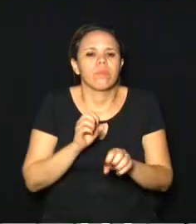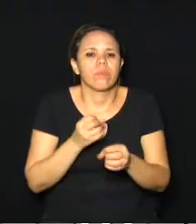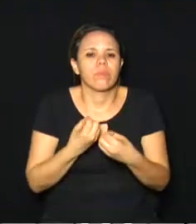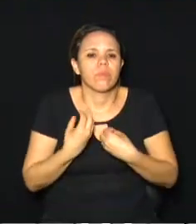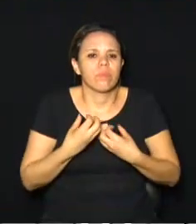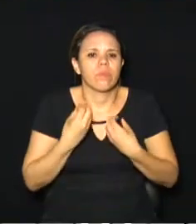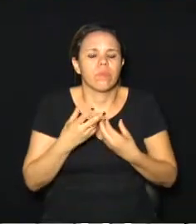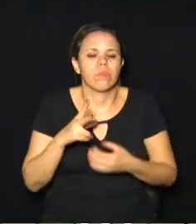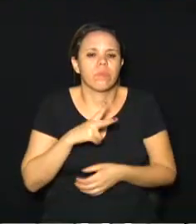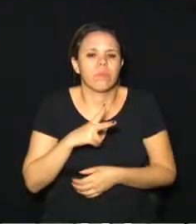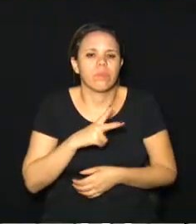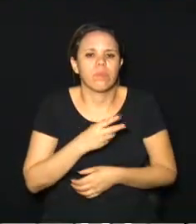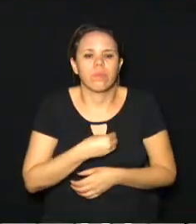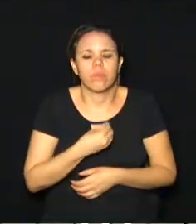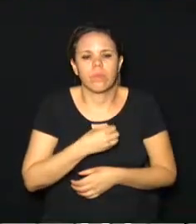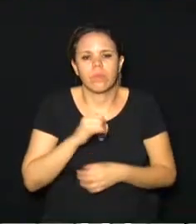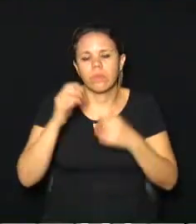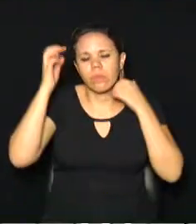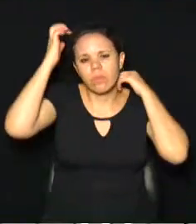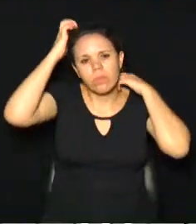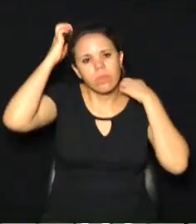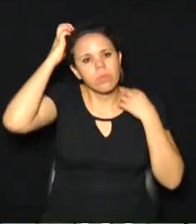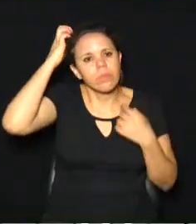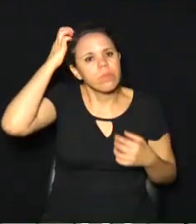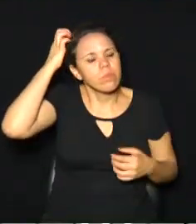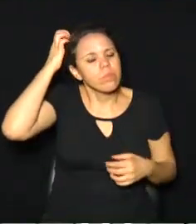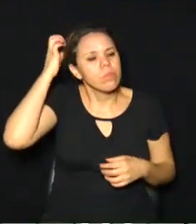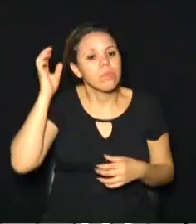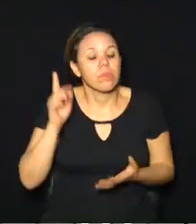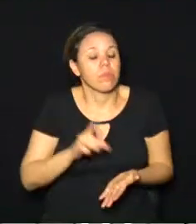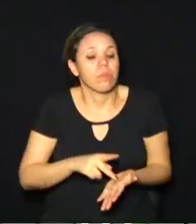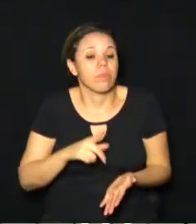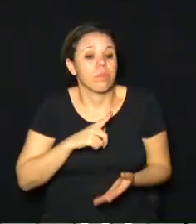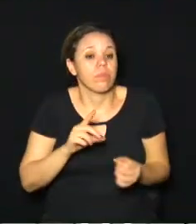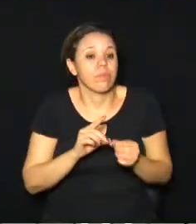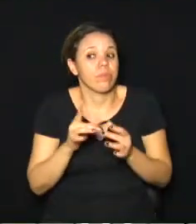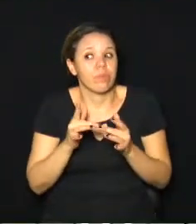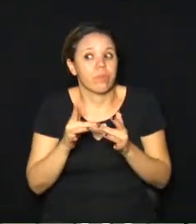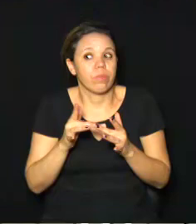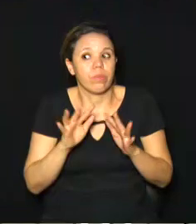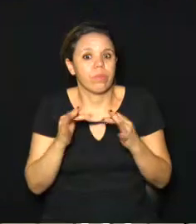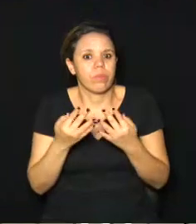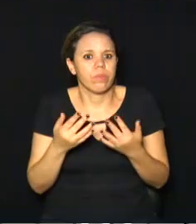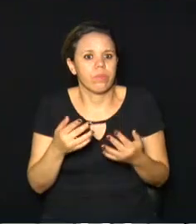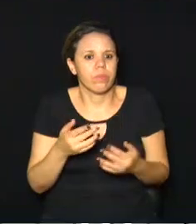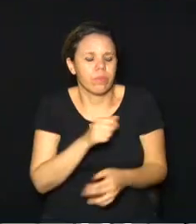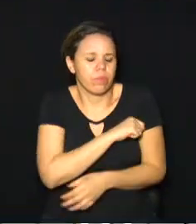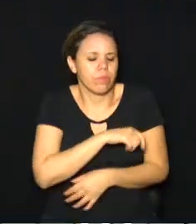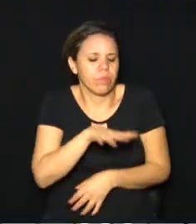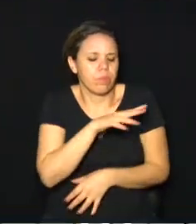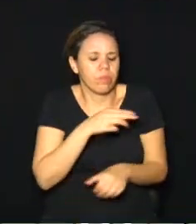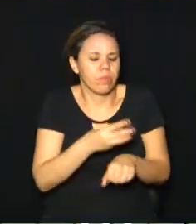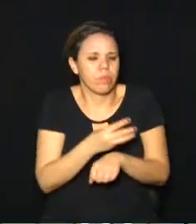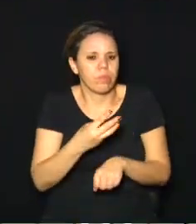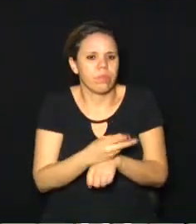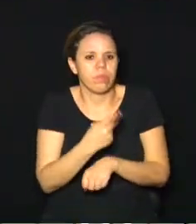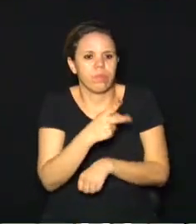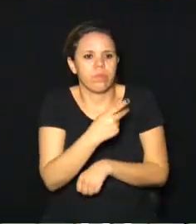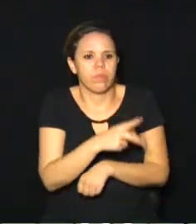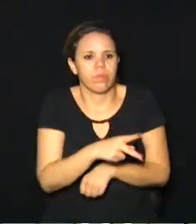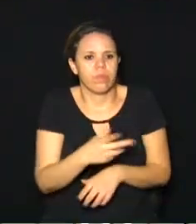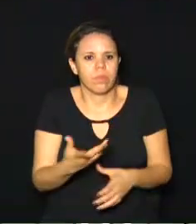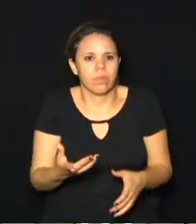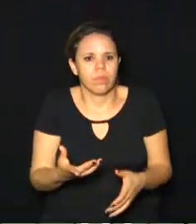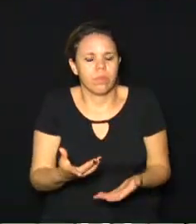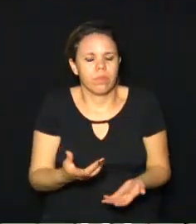à privacidade, se ele realmente deve fazer o contato com os pais de alunos através do seu WhatsApp